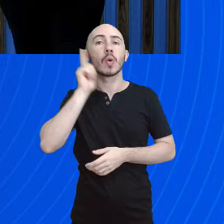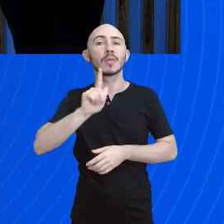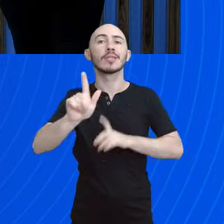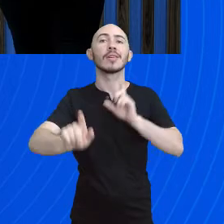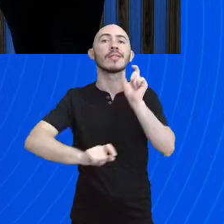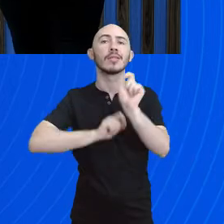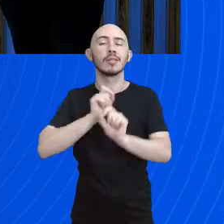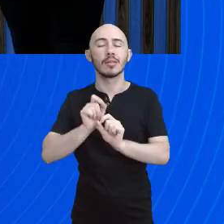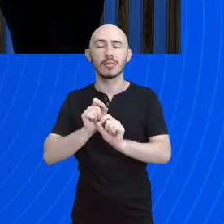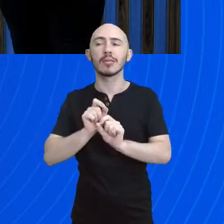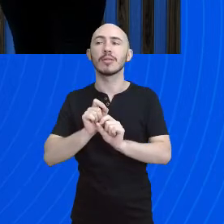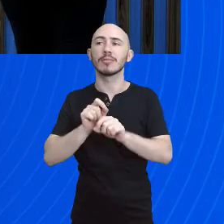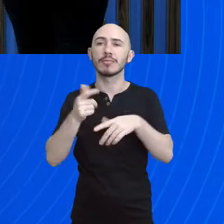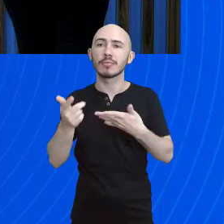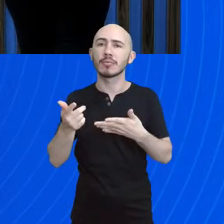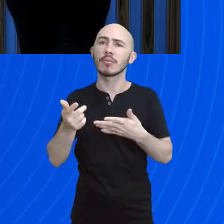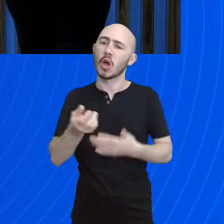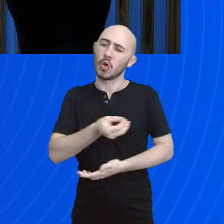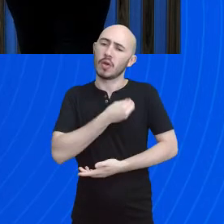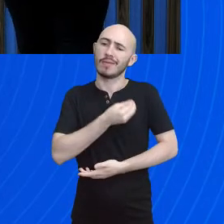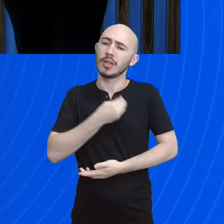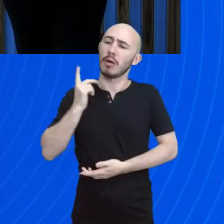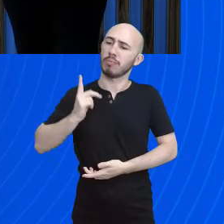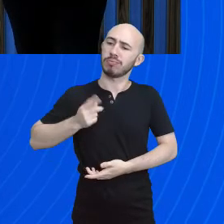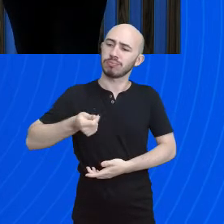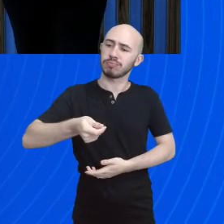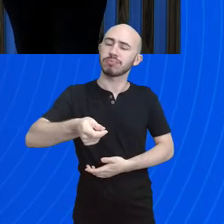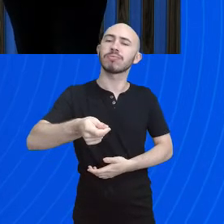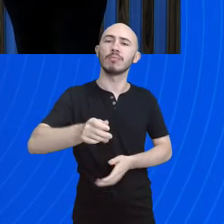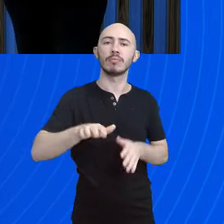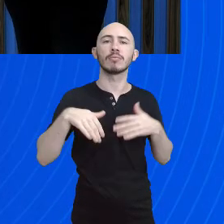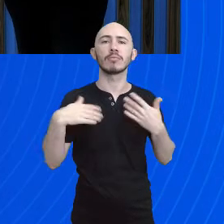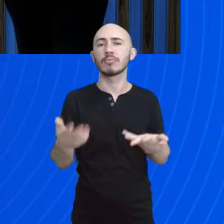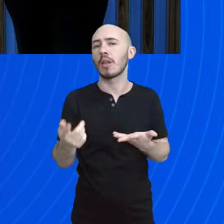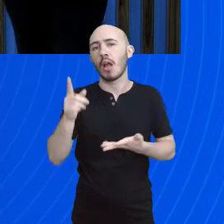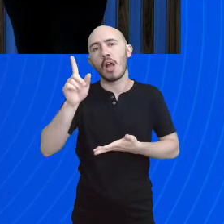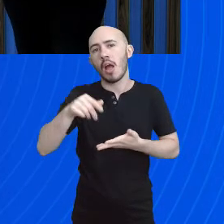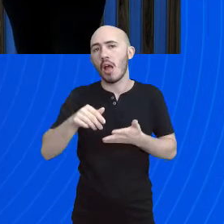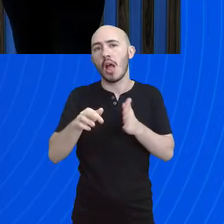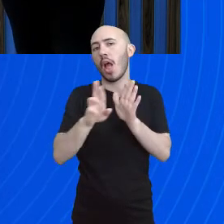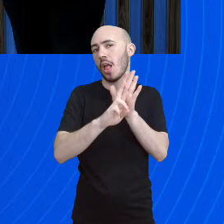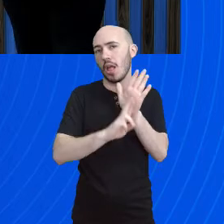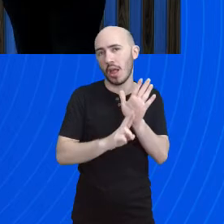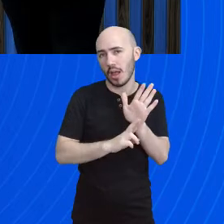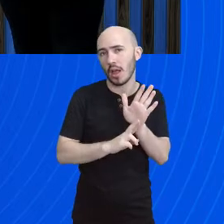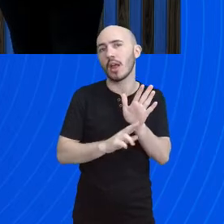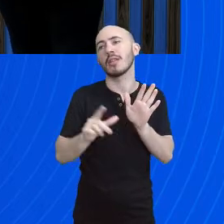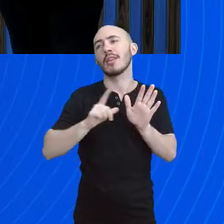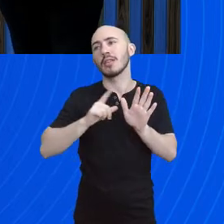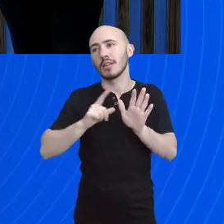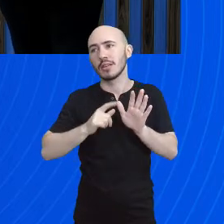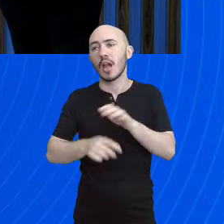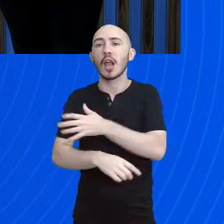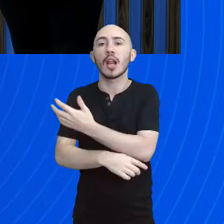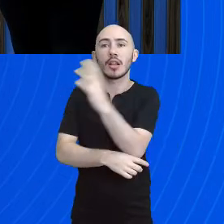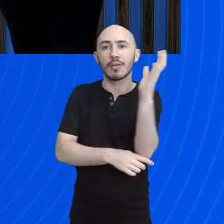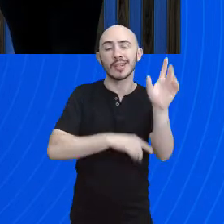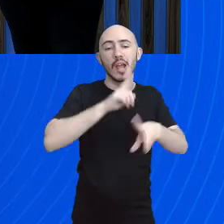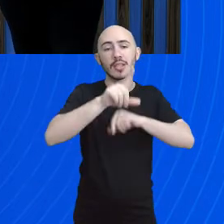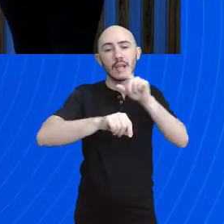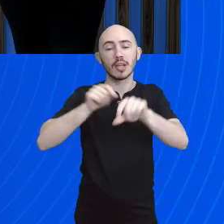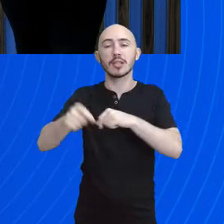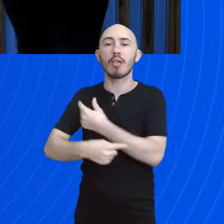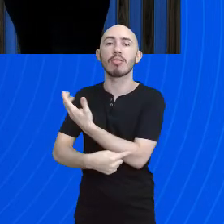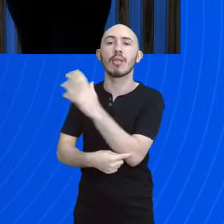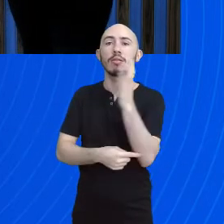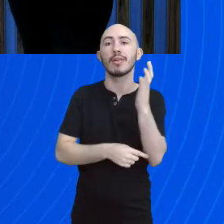conseguir sobreviver por mais tempo, né? Porque a lei a seleção natural tem muito a ver com isso também, né?